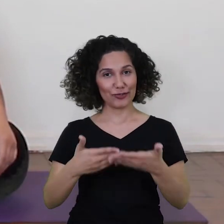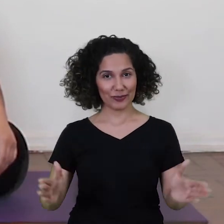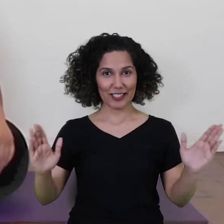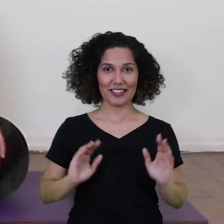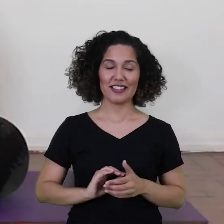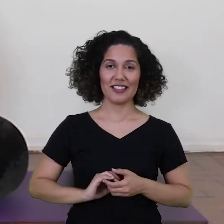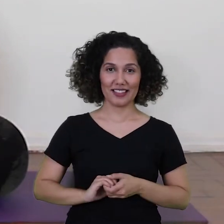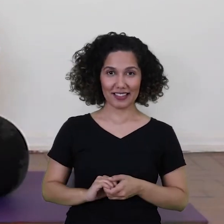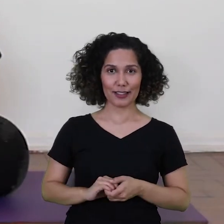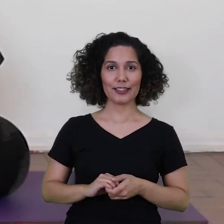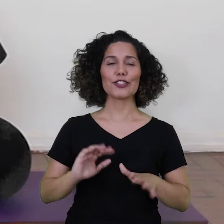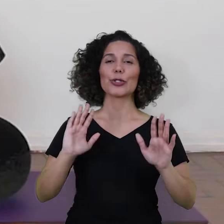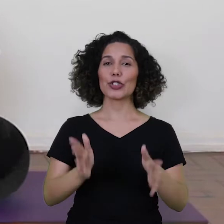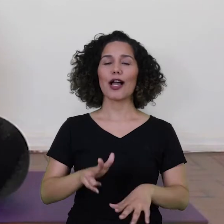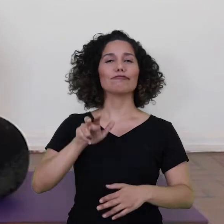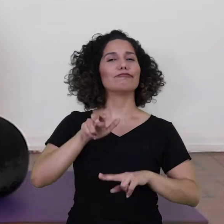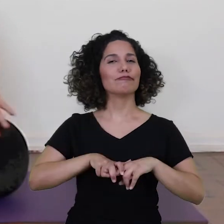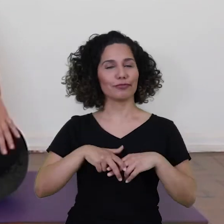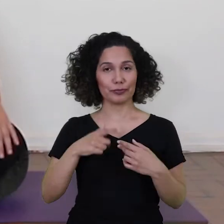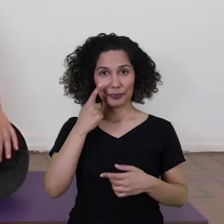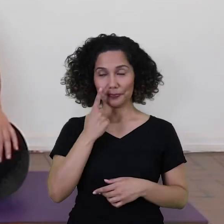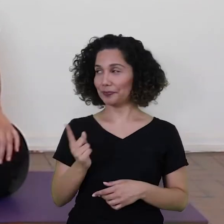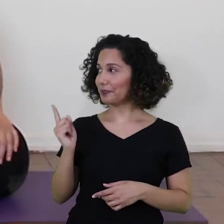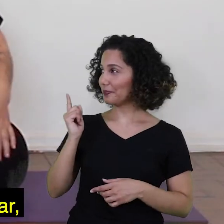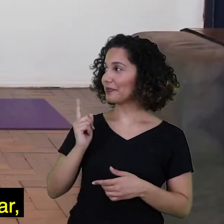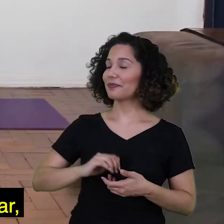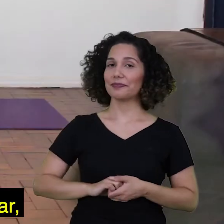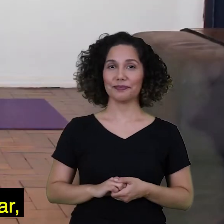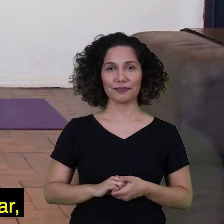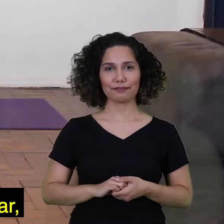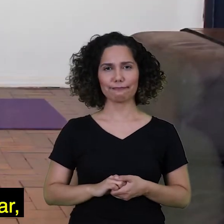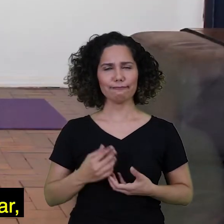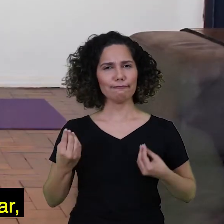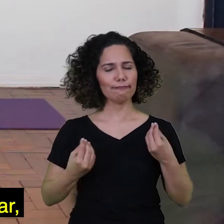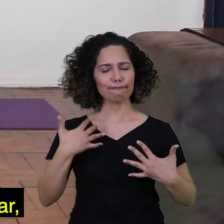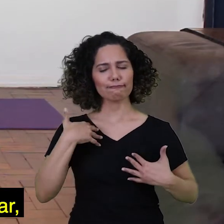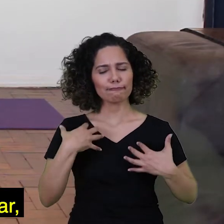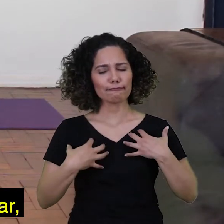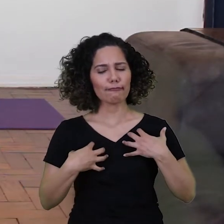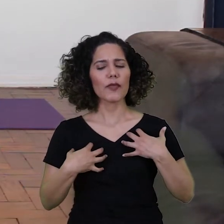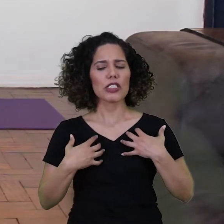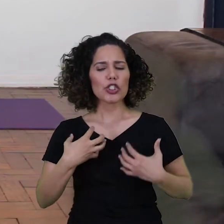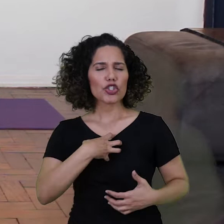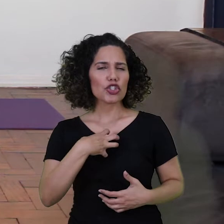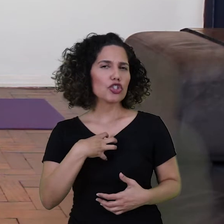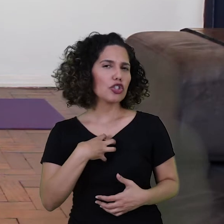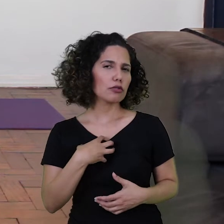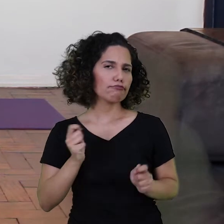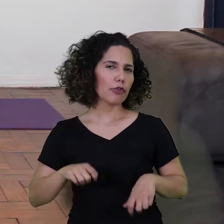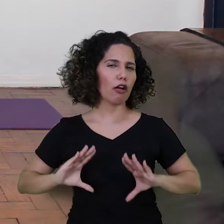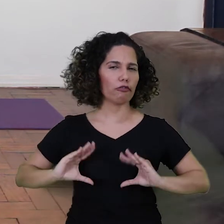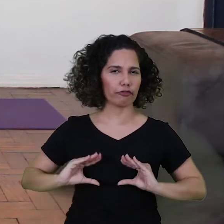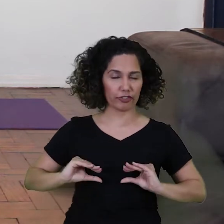gente vai começando, e começando já no sentar. Percebe se essa forma de sentar para você é uma